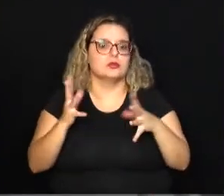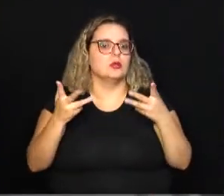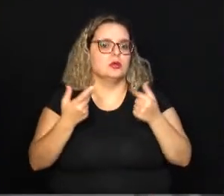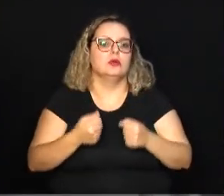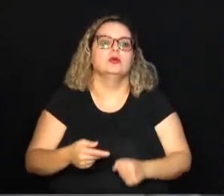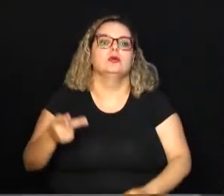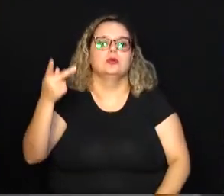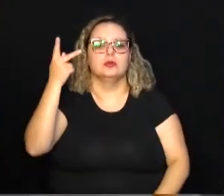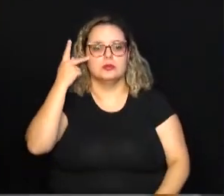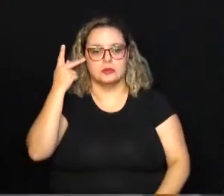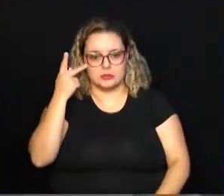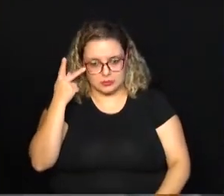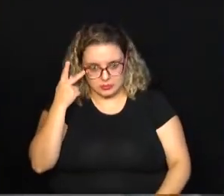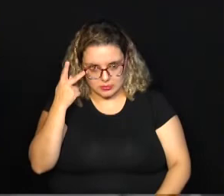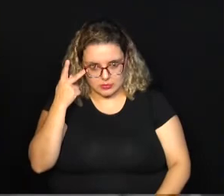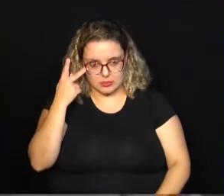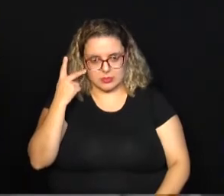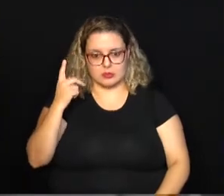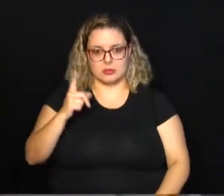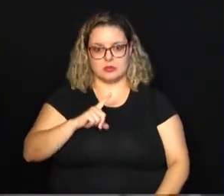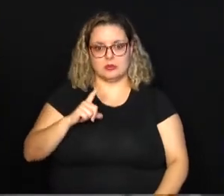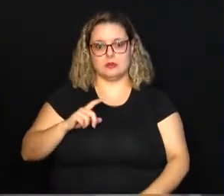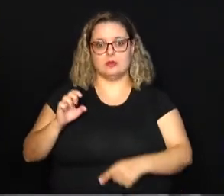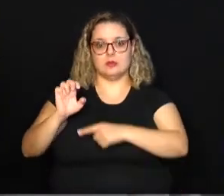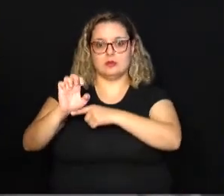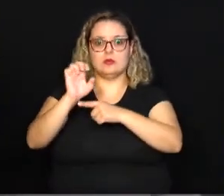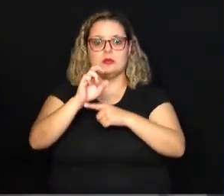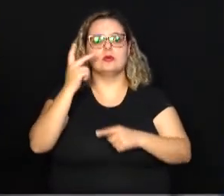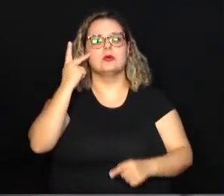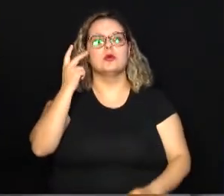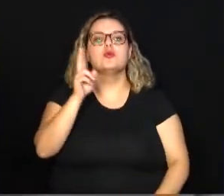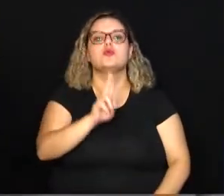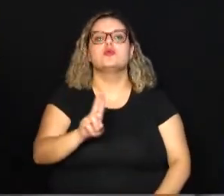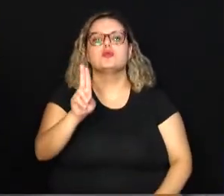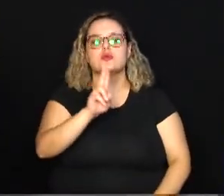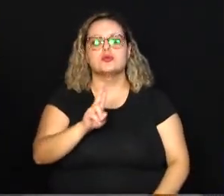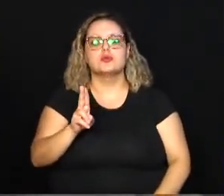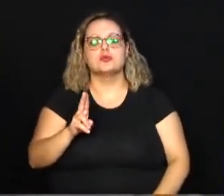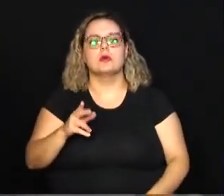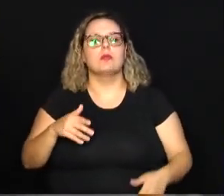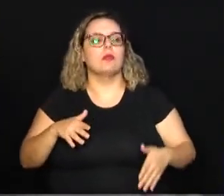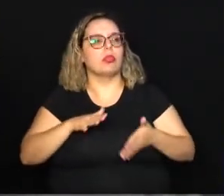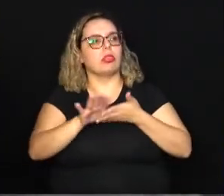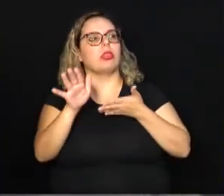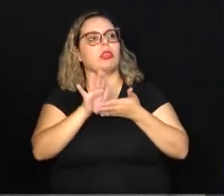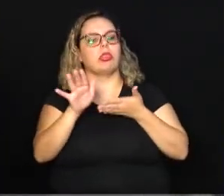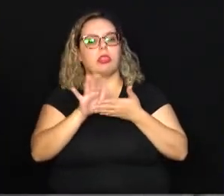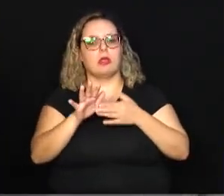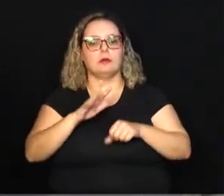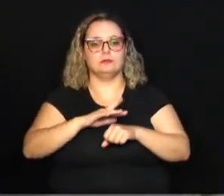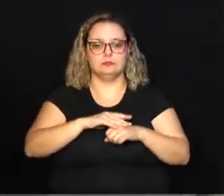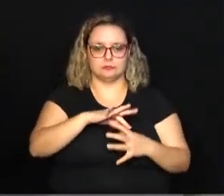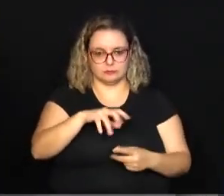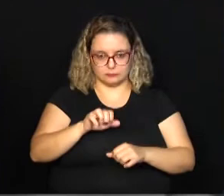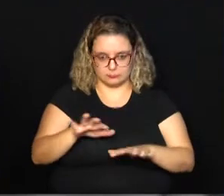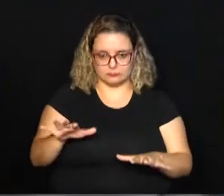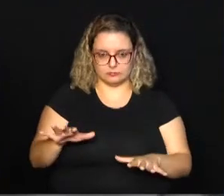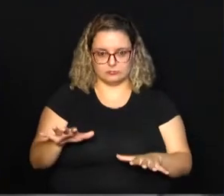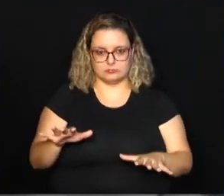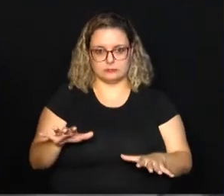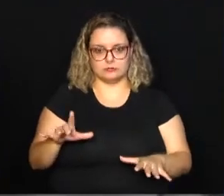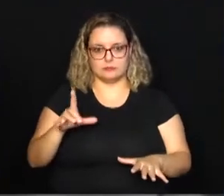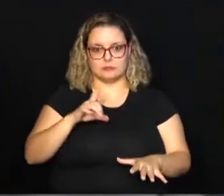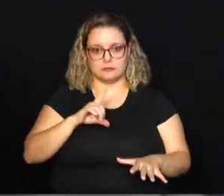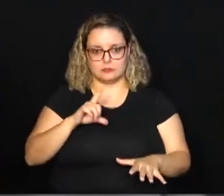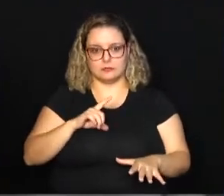Mais uma vez, teve região do Estado que usou e abusou pós-pandemia, teve a epidemia e todo mundo corre para